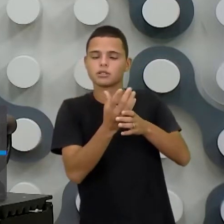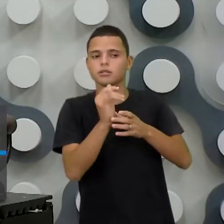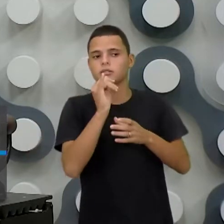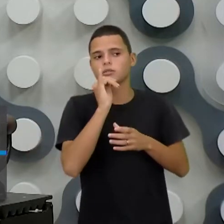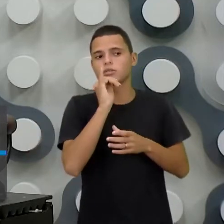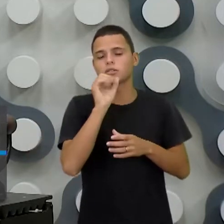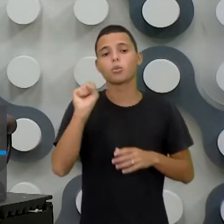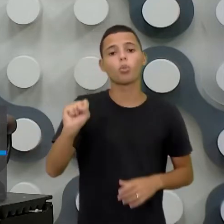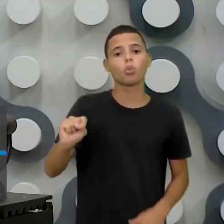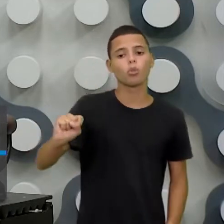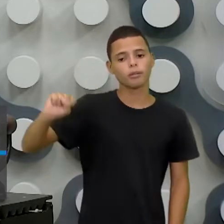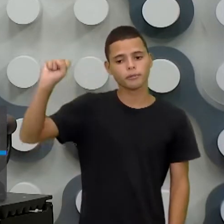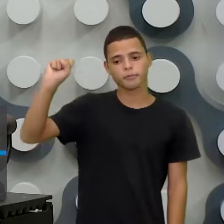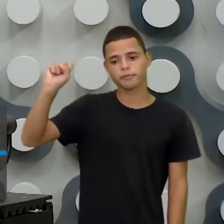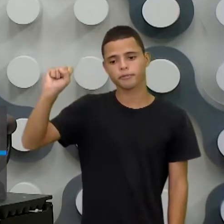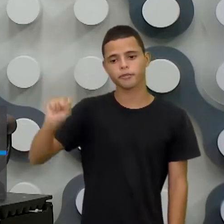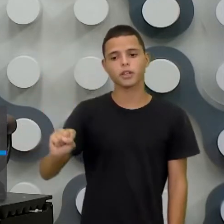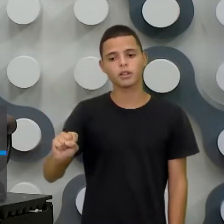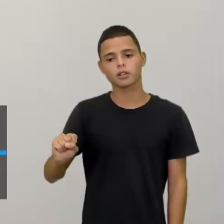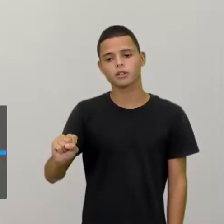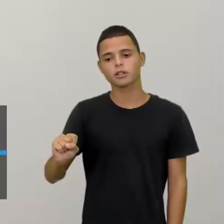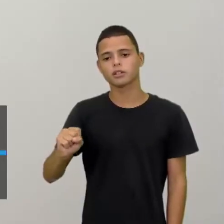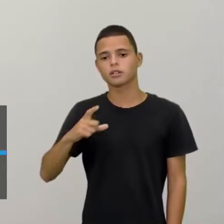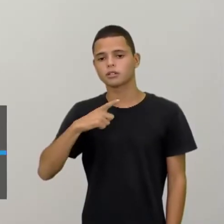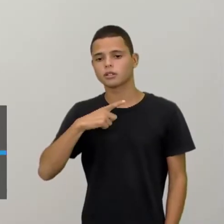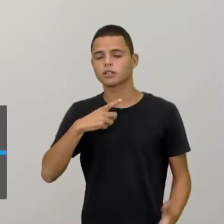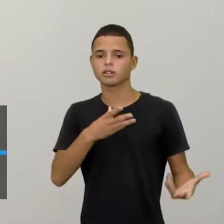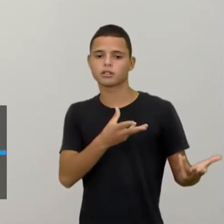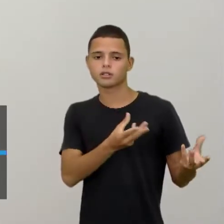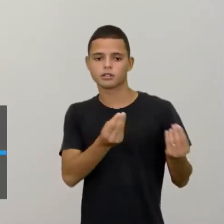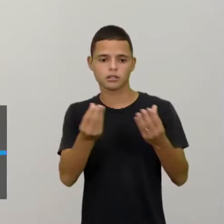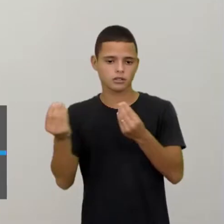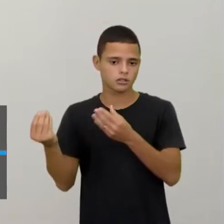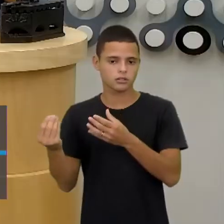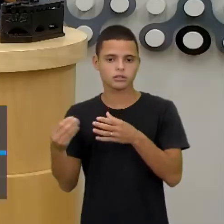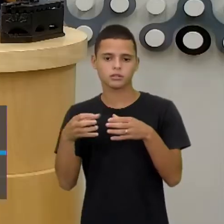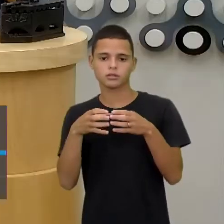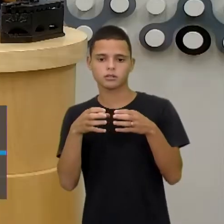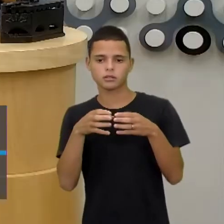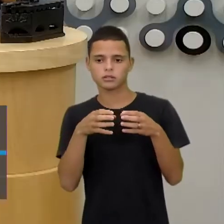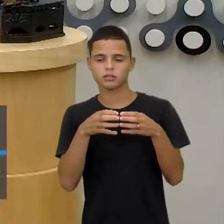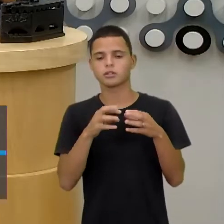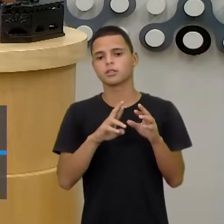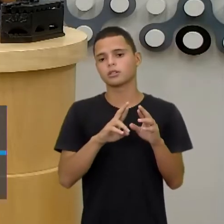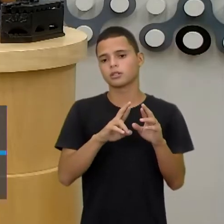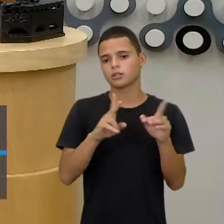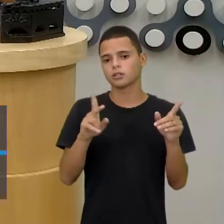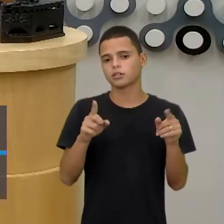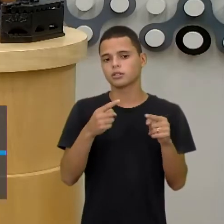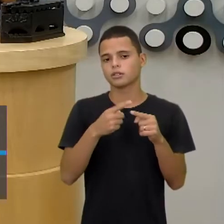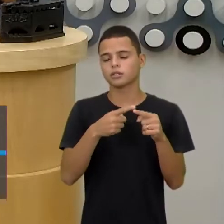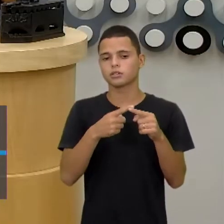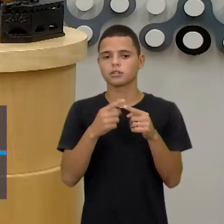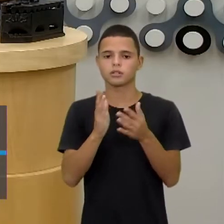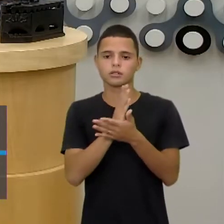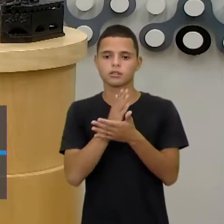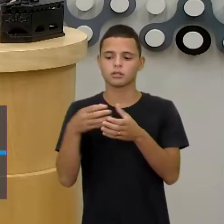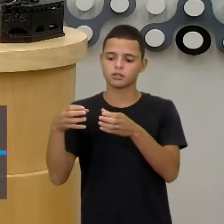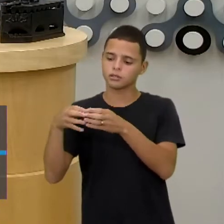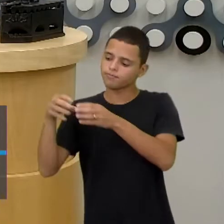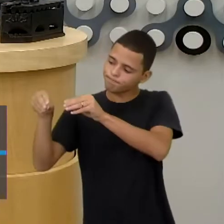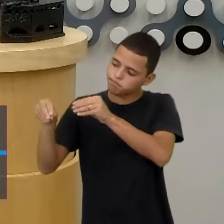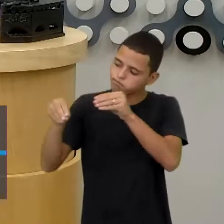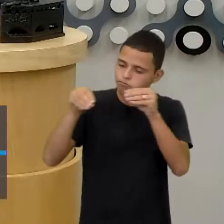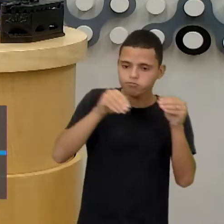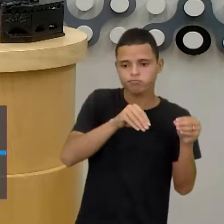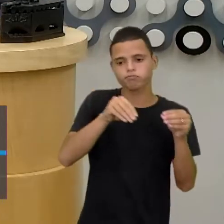por exemplo. No sul, a gente tem uma grande diversidade também aí das variedades, né? Por conta ali dos povos que foram migrando